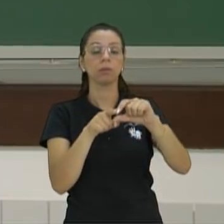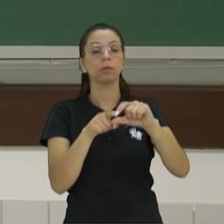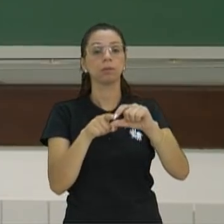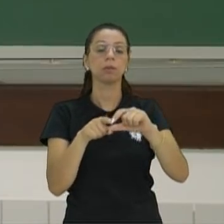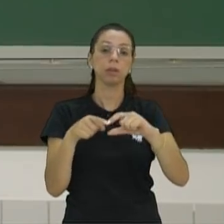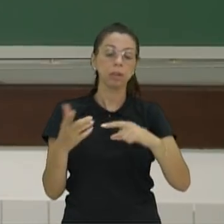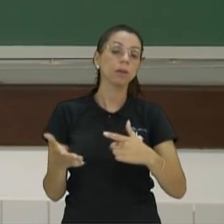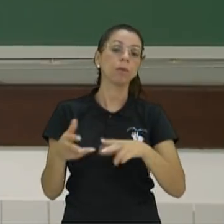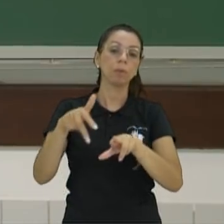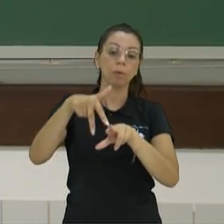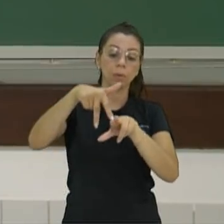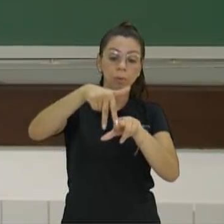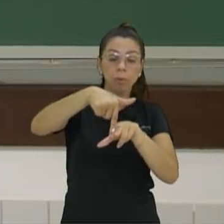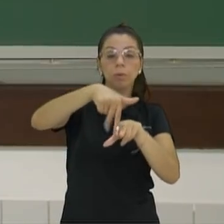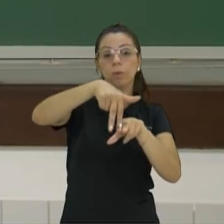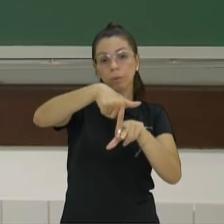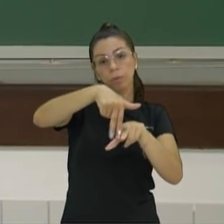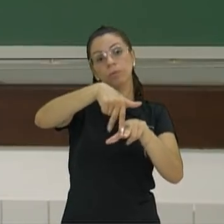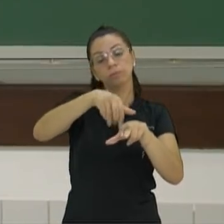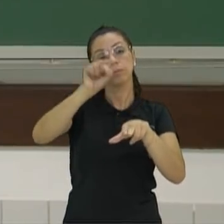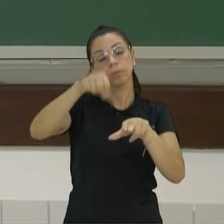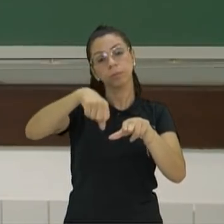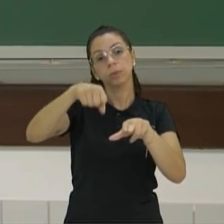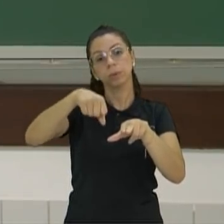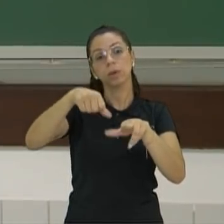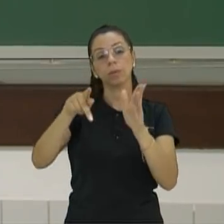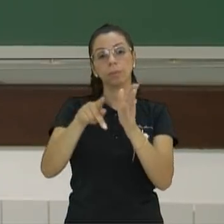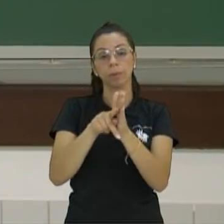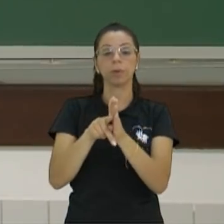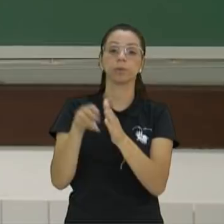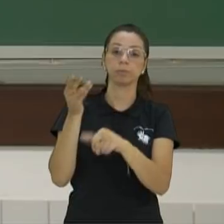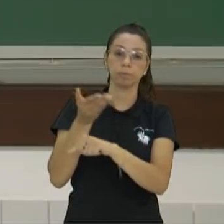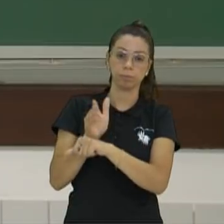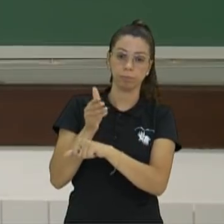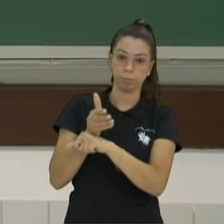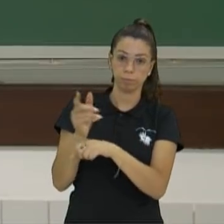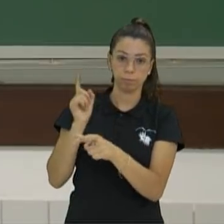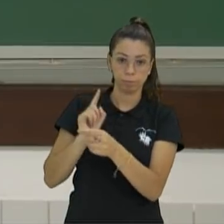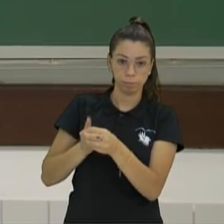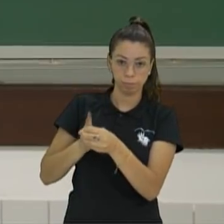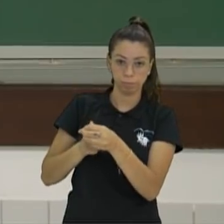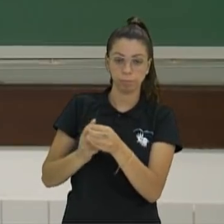o skate, sim, a gente coloca como uma prática urbana.